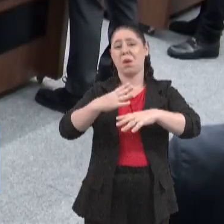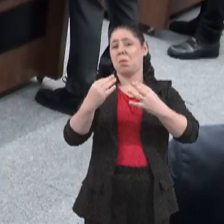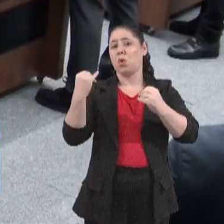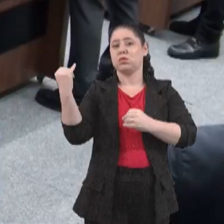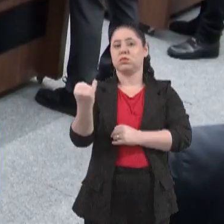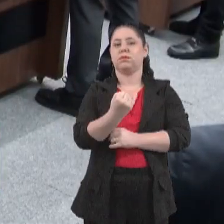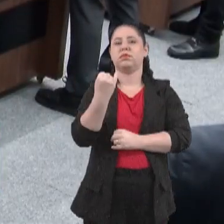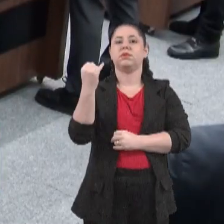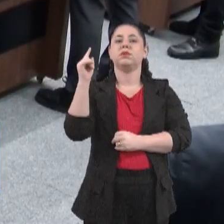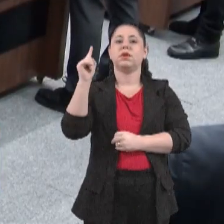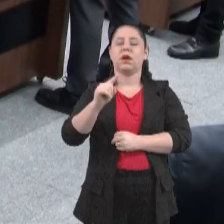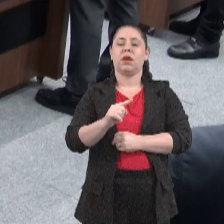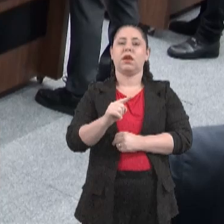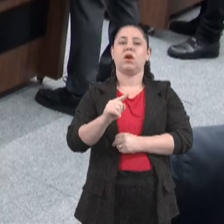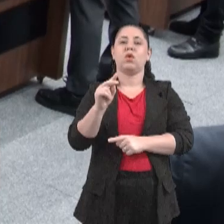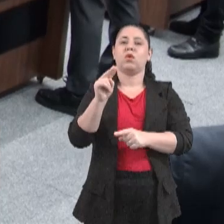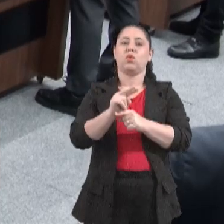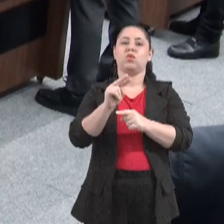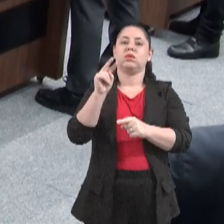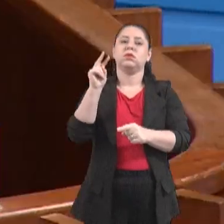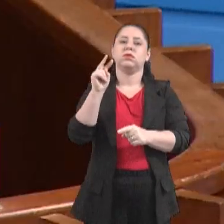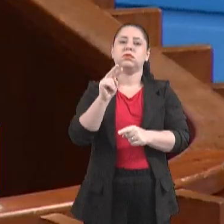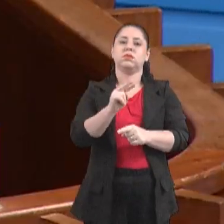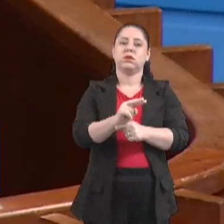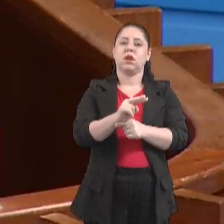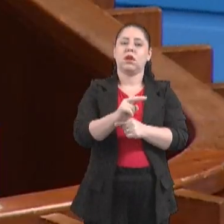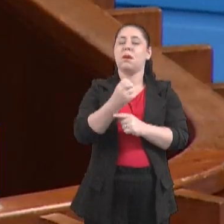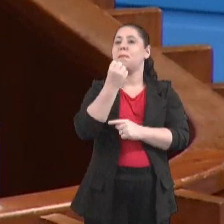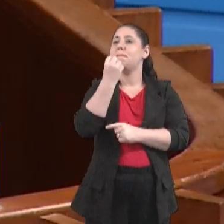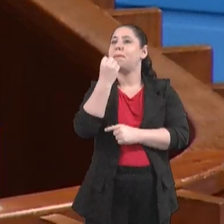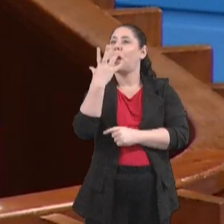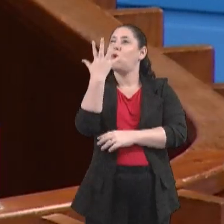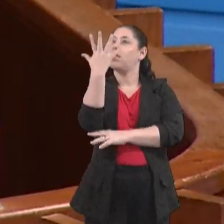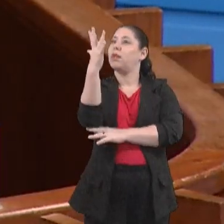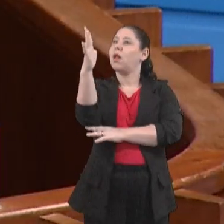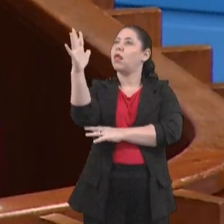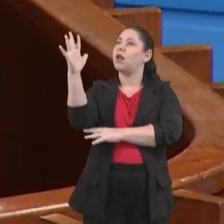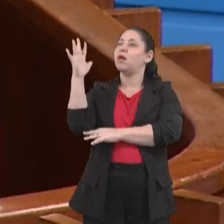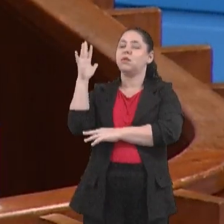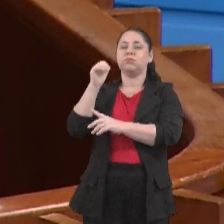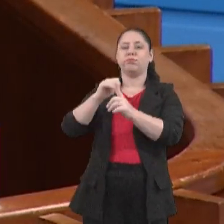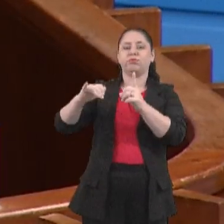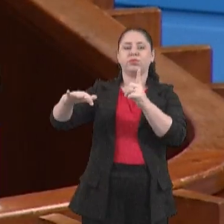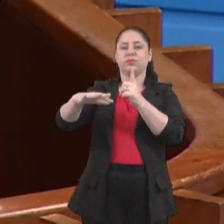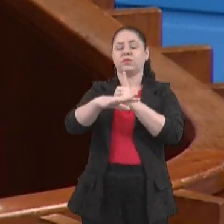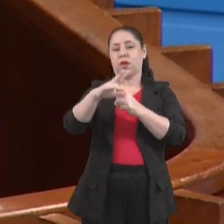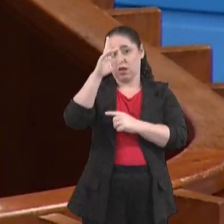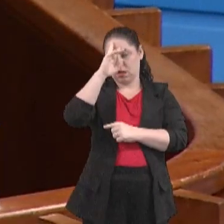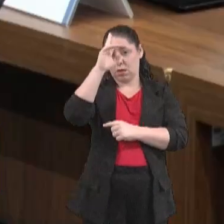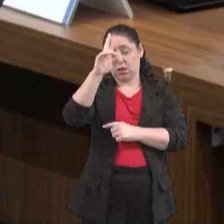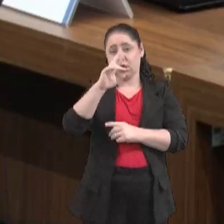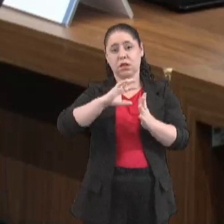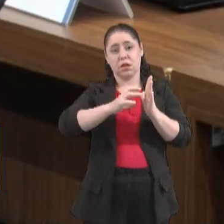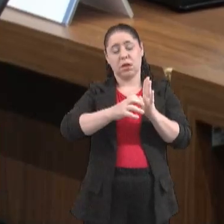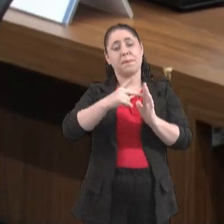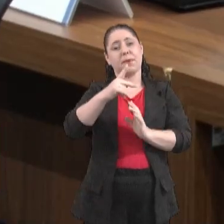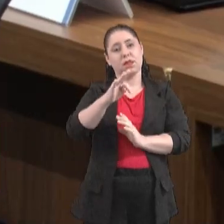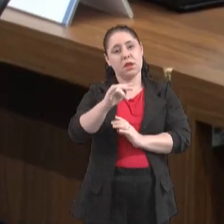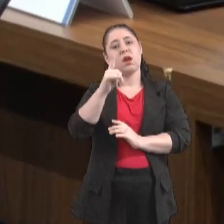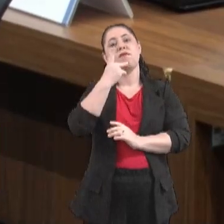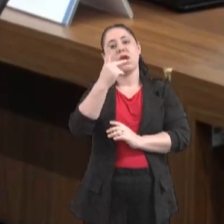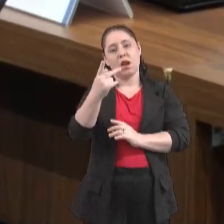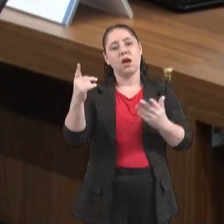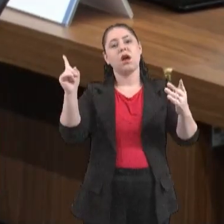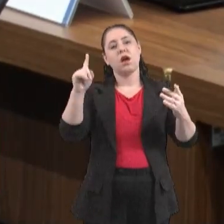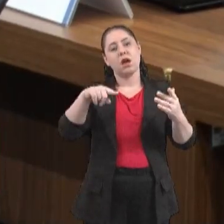muito importante, que seja preservada para o bem da natureza e do meio ambiente, como disse nossa líder Gleice, quando se